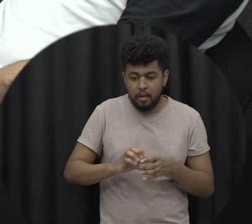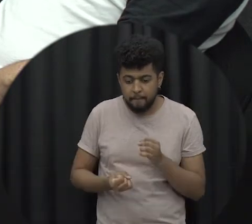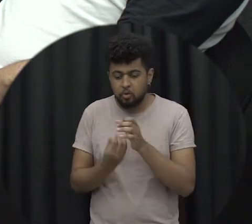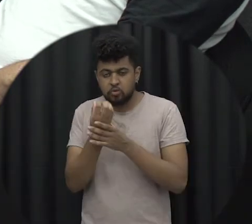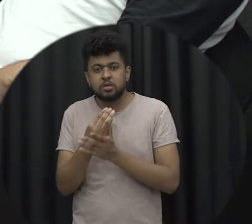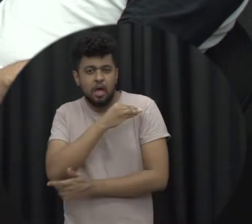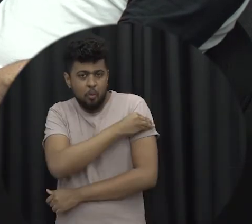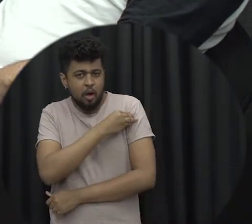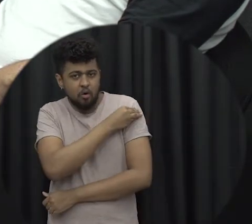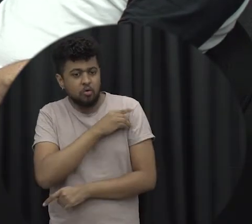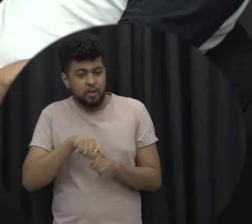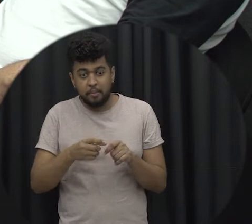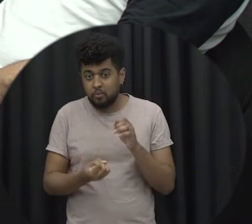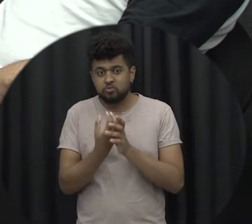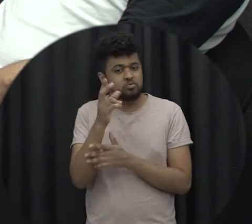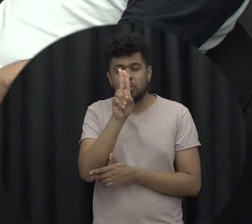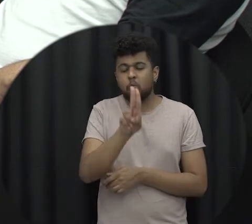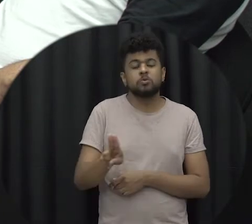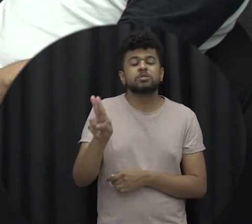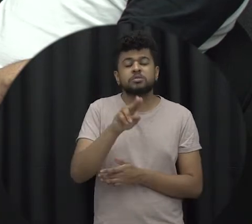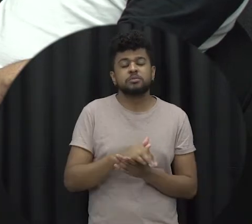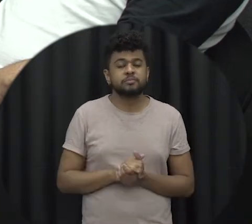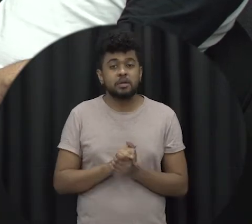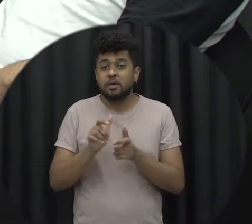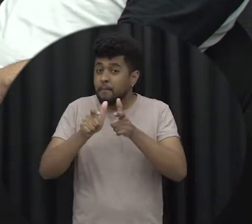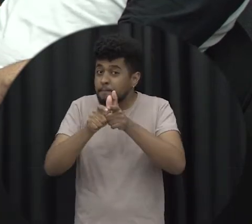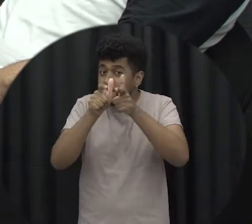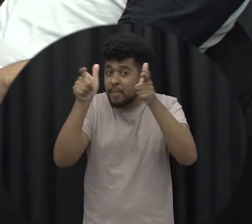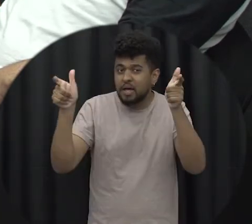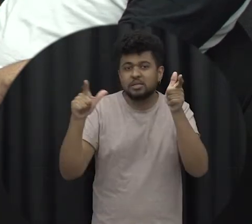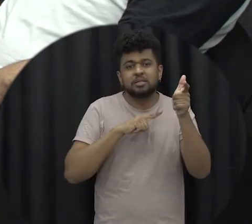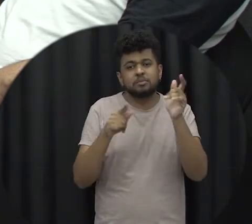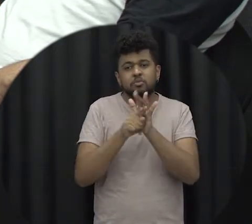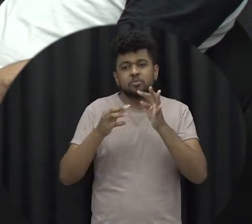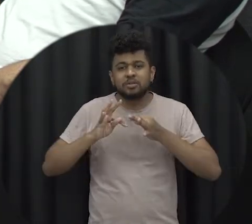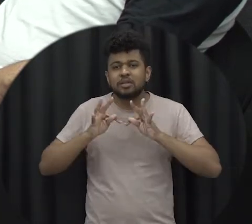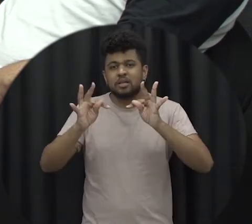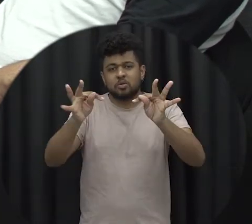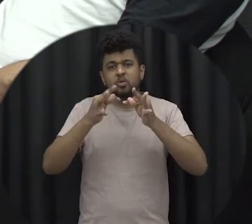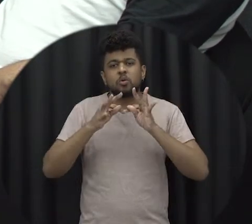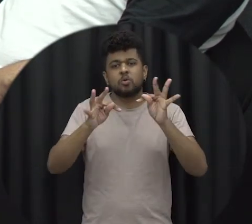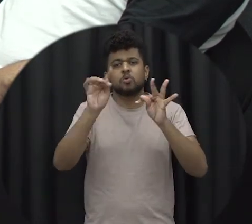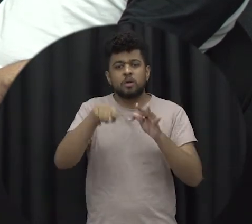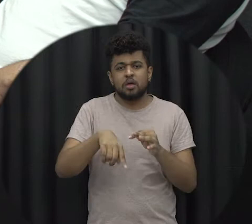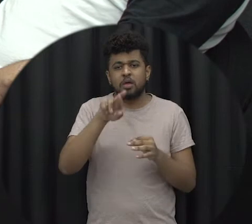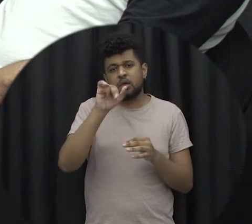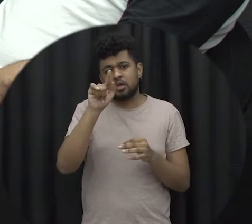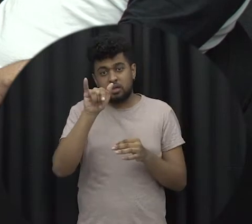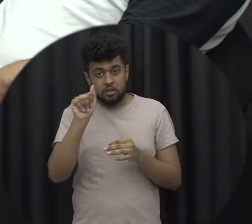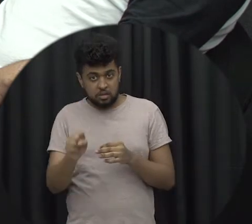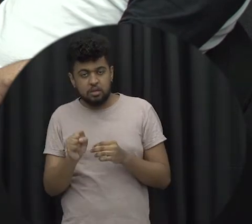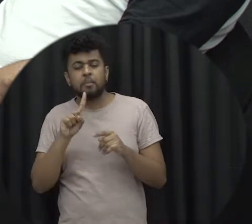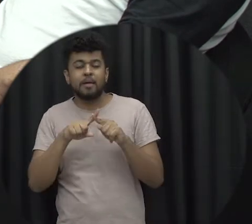aí produziu, ela não usa. Então, ela põe pra fora. Então, a maioria dos compostos biotecnológicos são resíduos microbianos. Mas